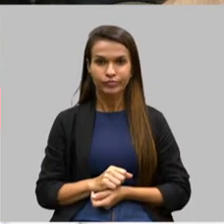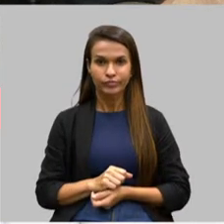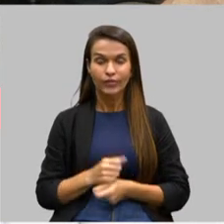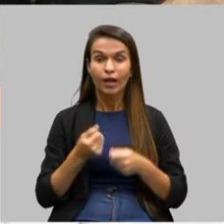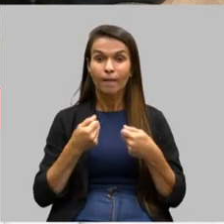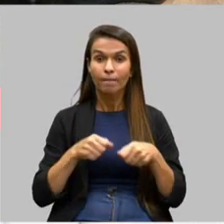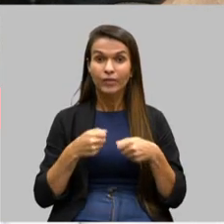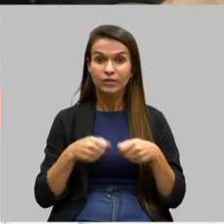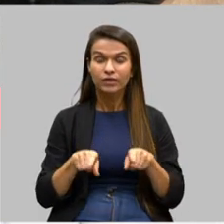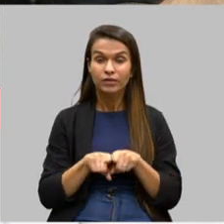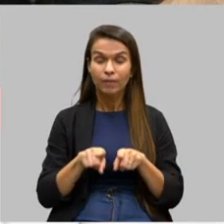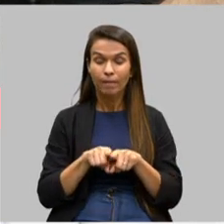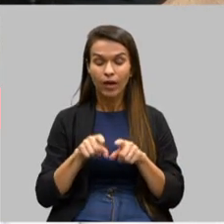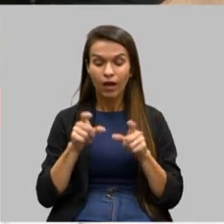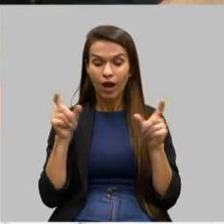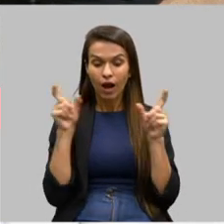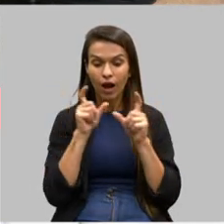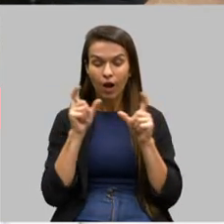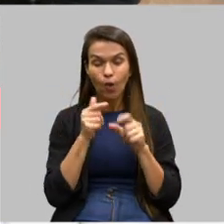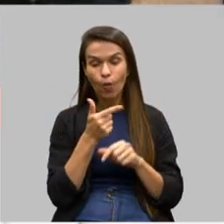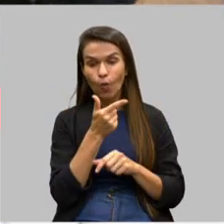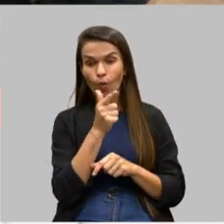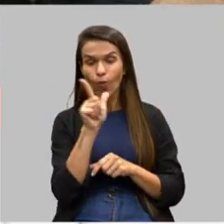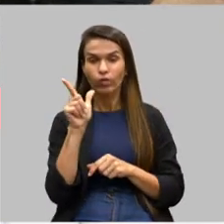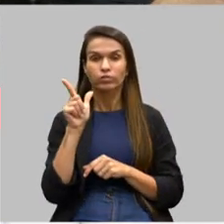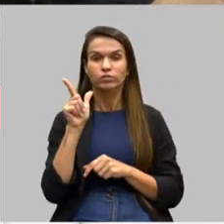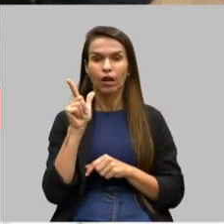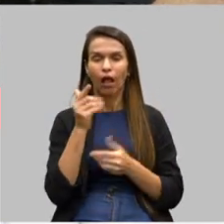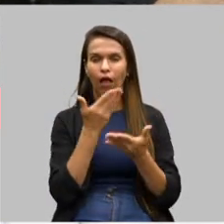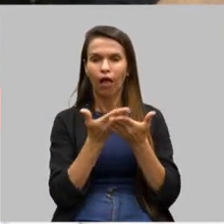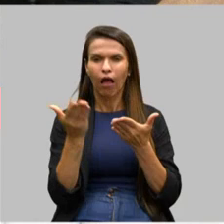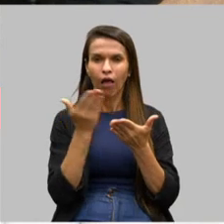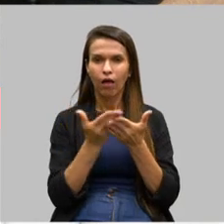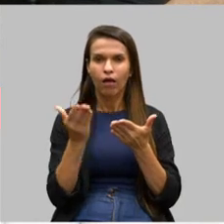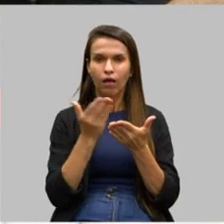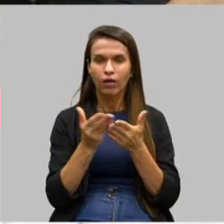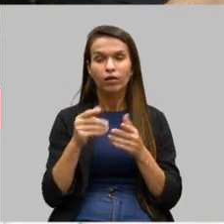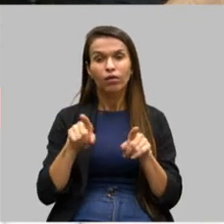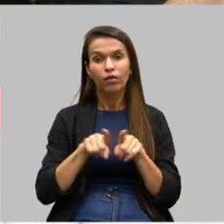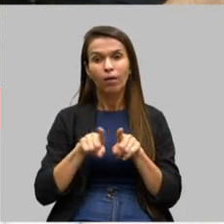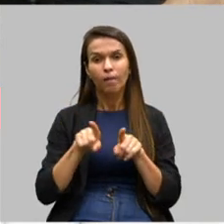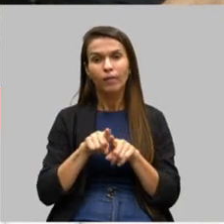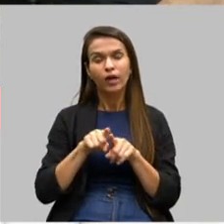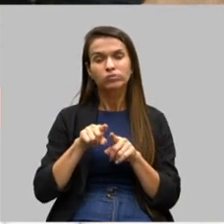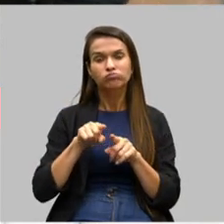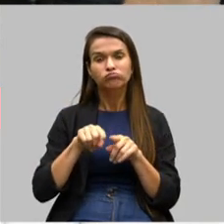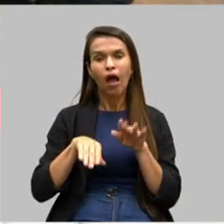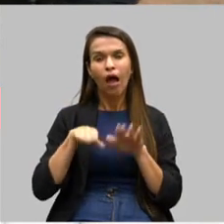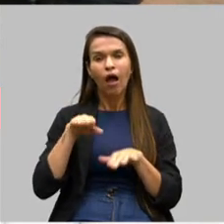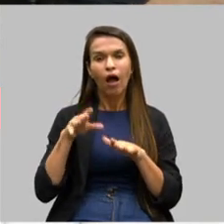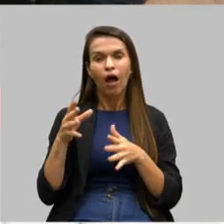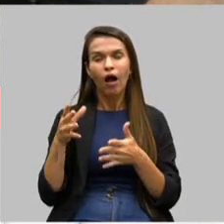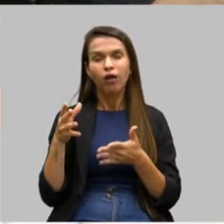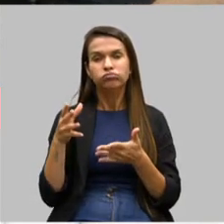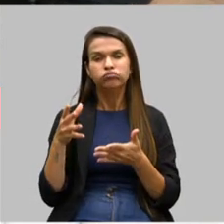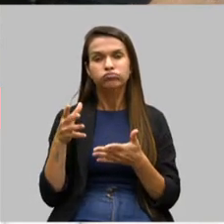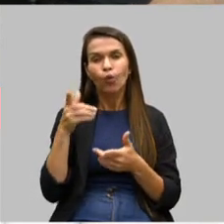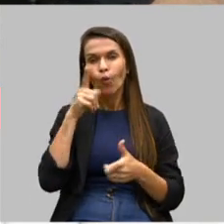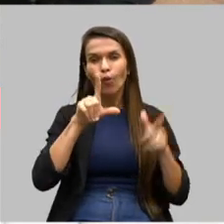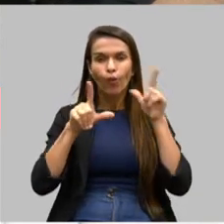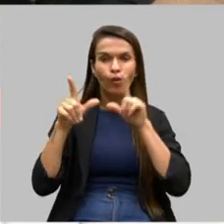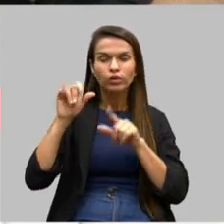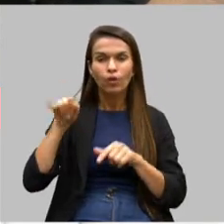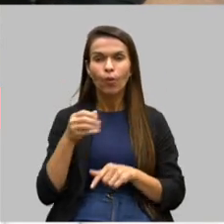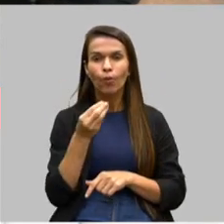atento para um outro aspecto. Essas perdas e os eventuais ganhos que essas oportunidades